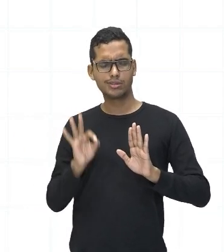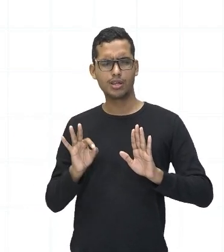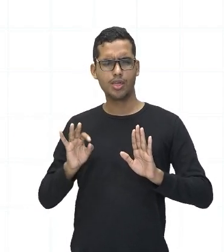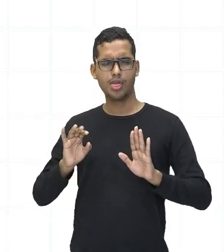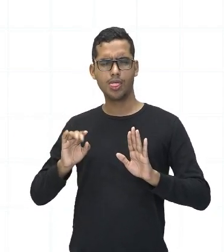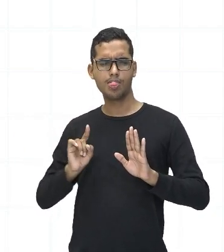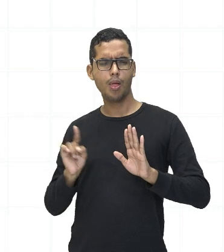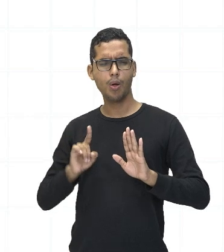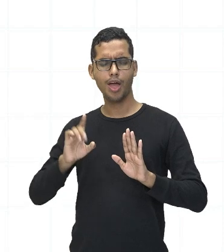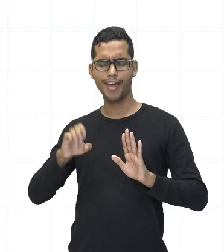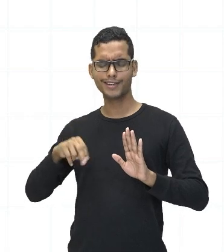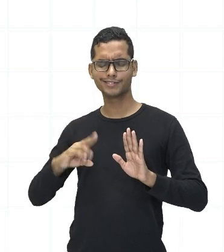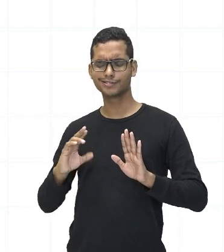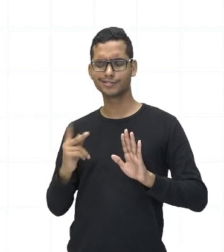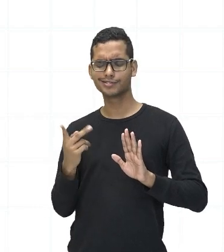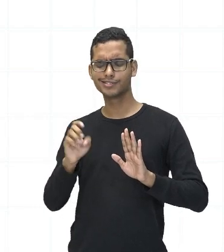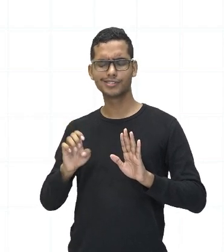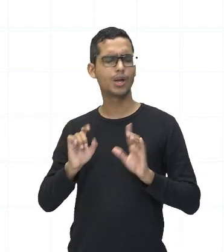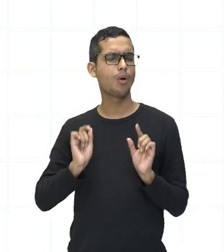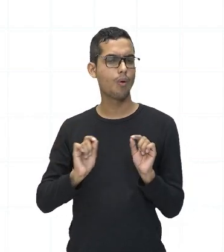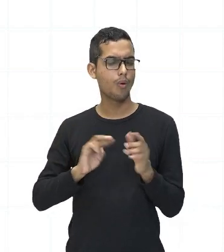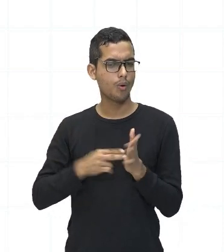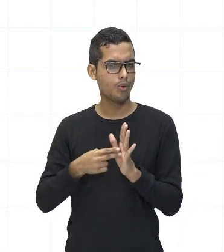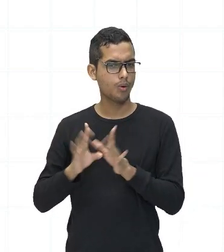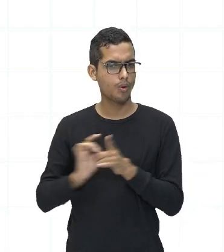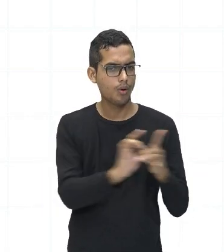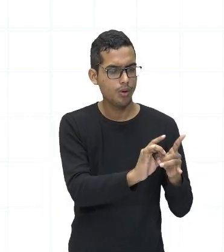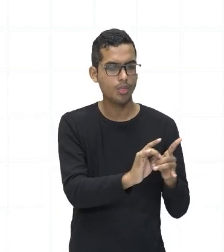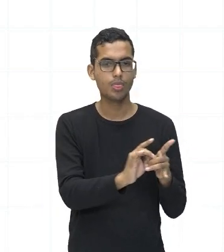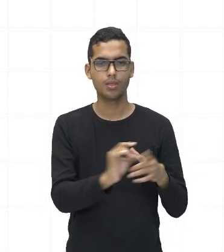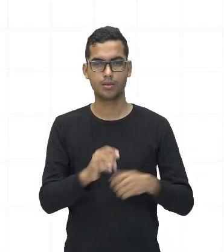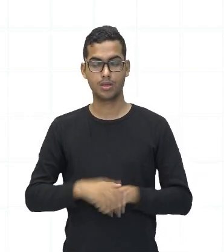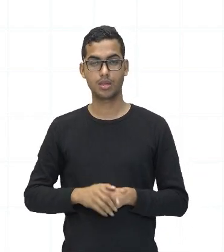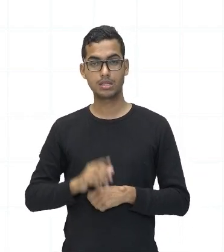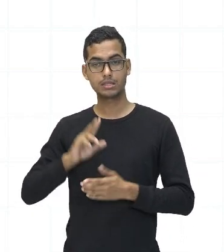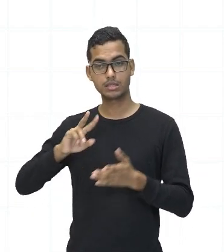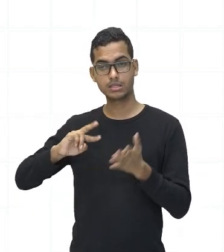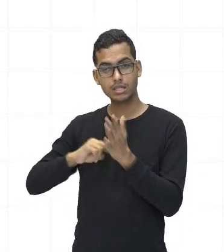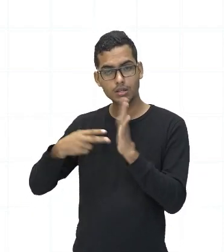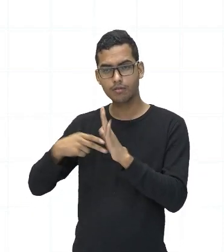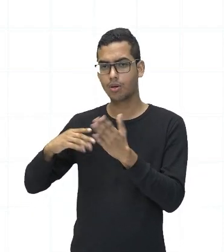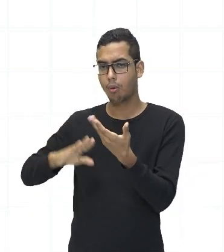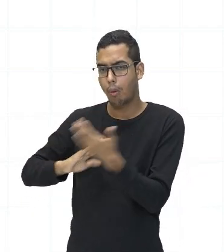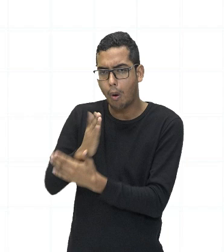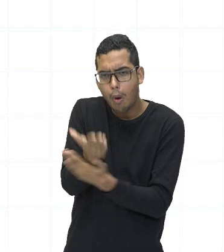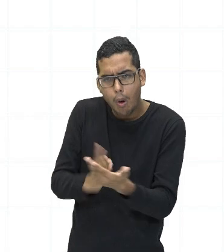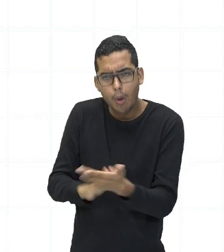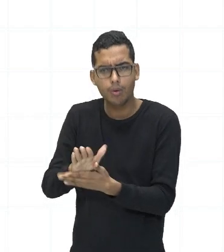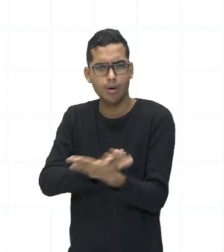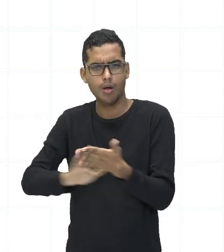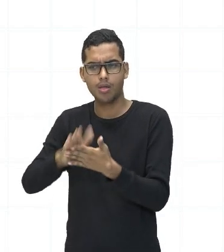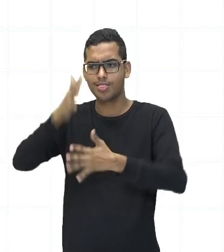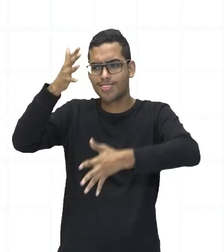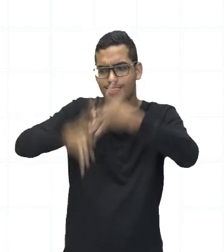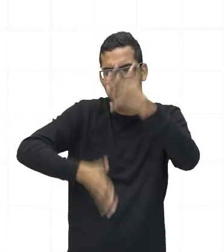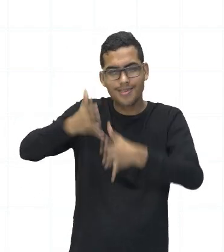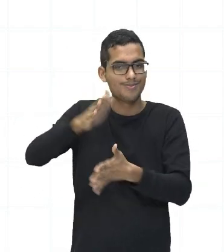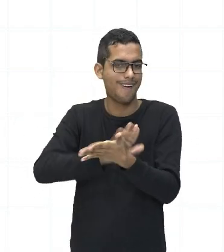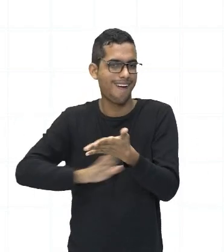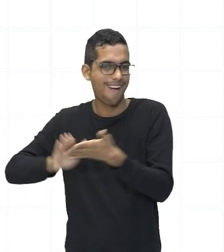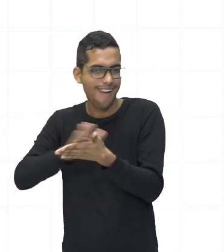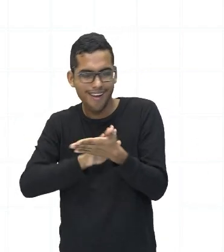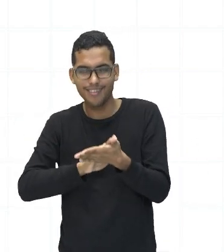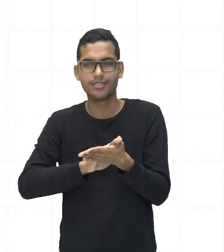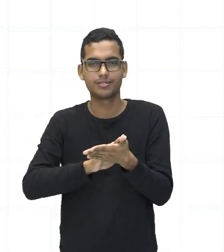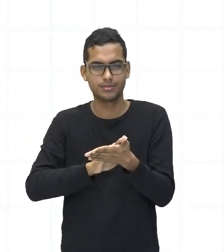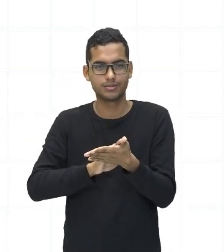encher significa outra coisa, que é não encher, não incomodar, né? Não atrapalhar, é nesse sentido. Ah, menino,